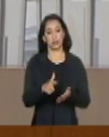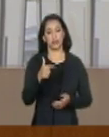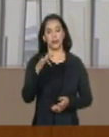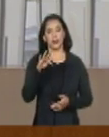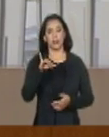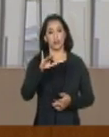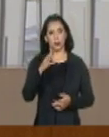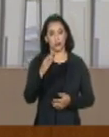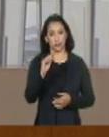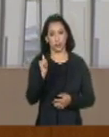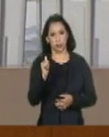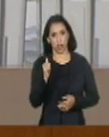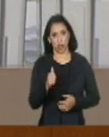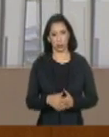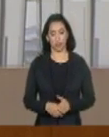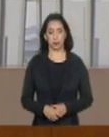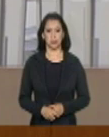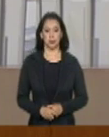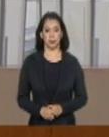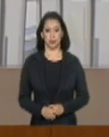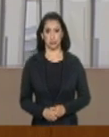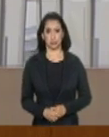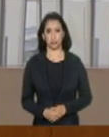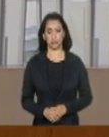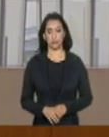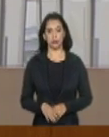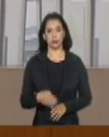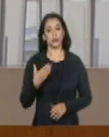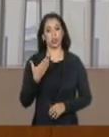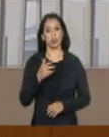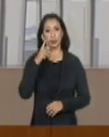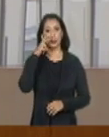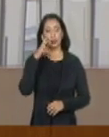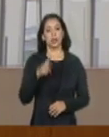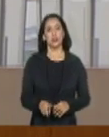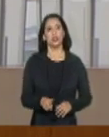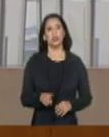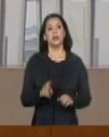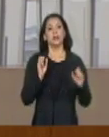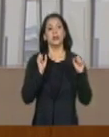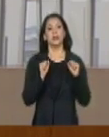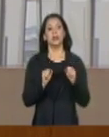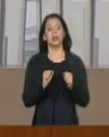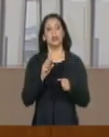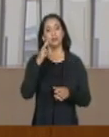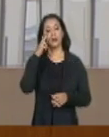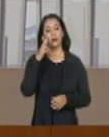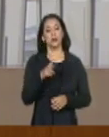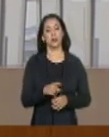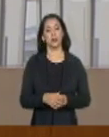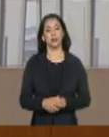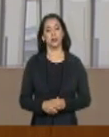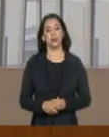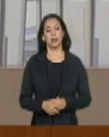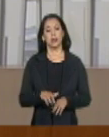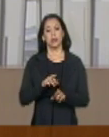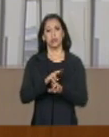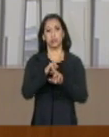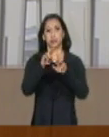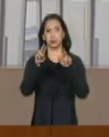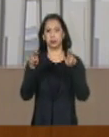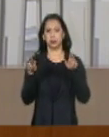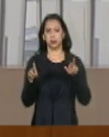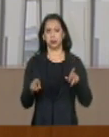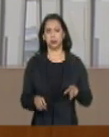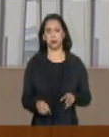Foi uma proposição, foi capitaneada pela CNBB, por várias entidades